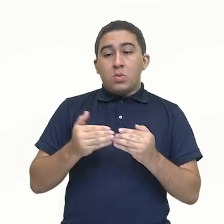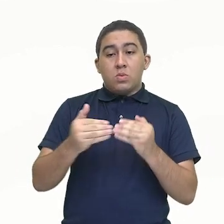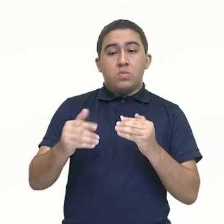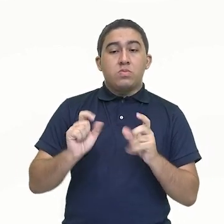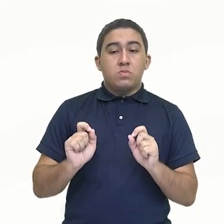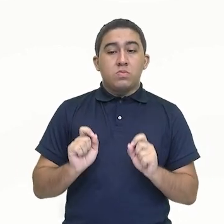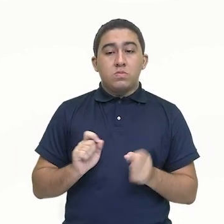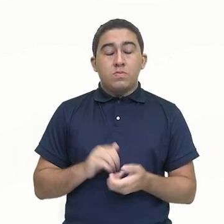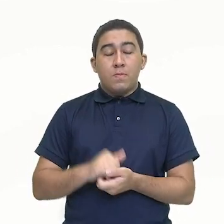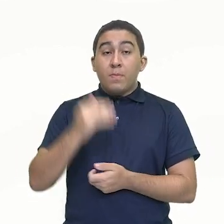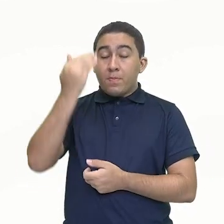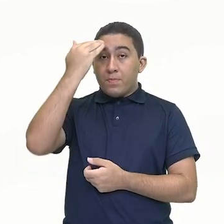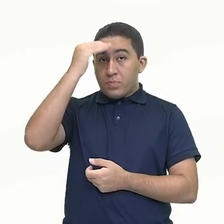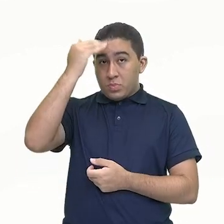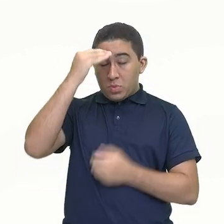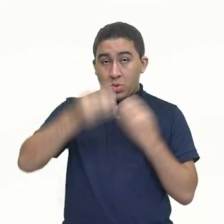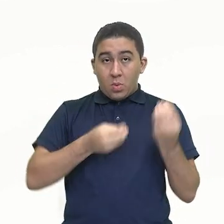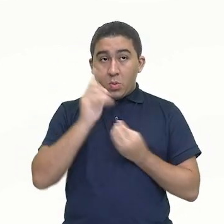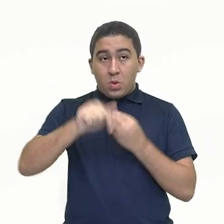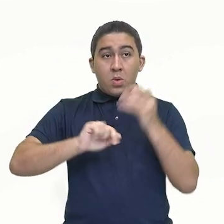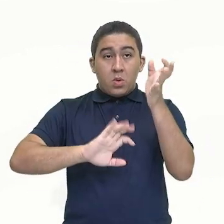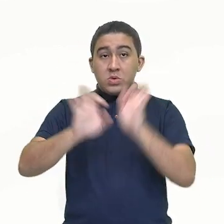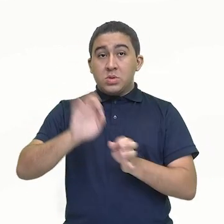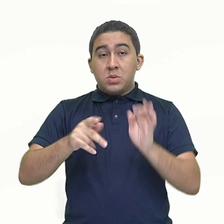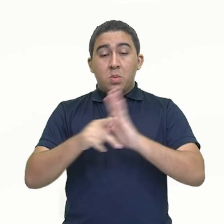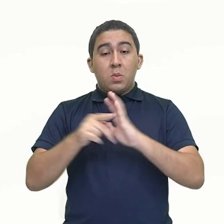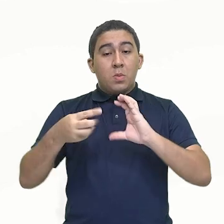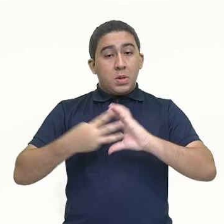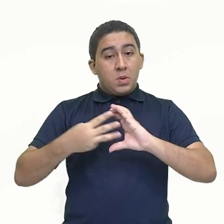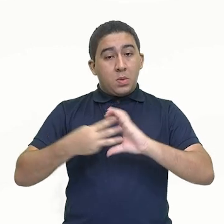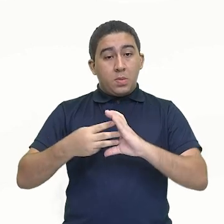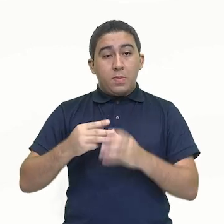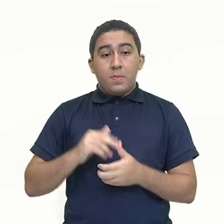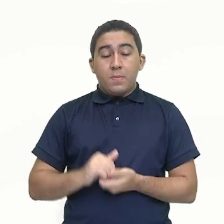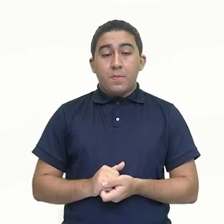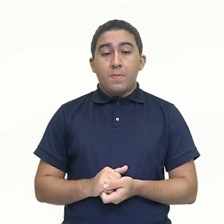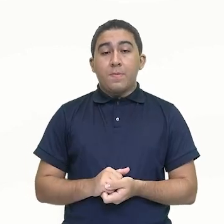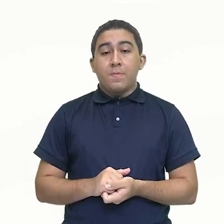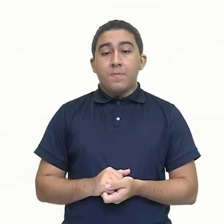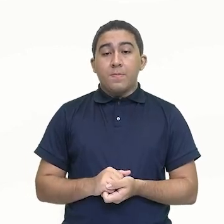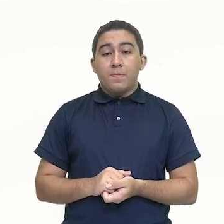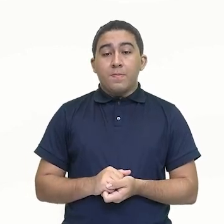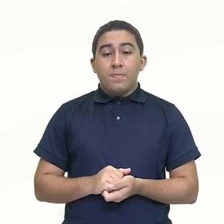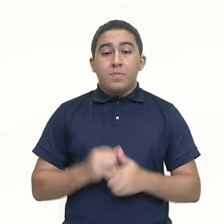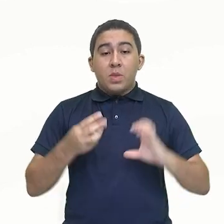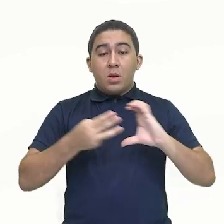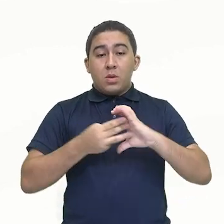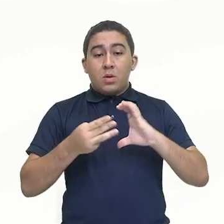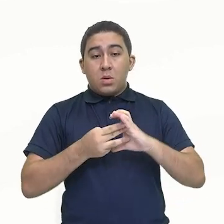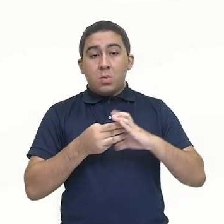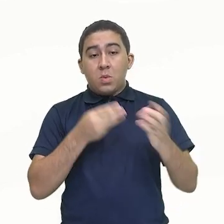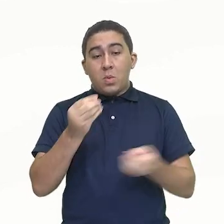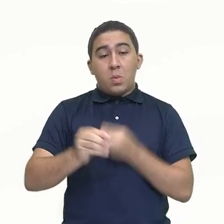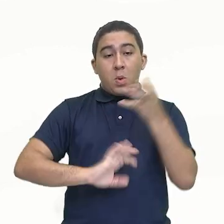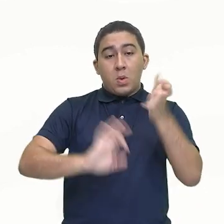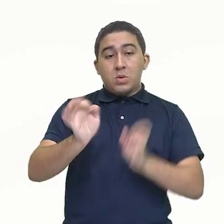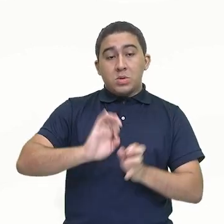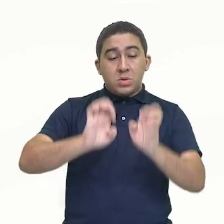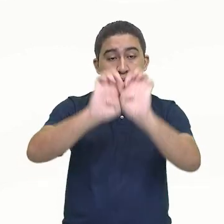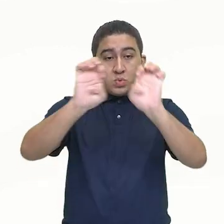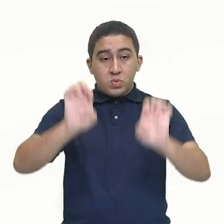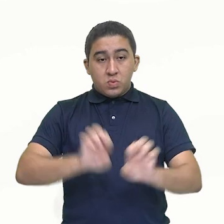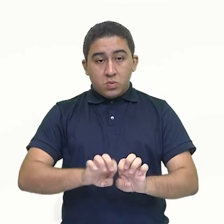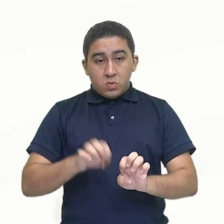a compreender os níveis de organização celular. Os níveis de organização celular, é importante